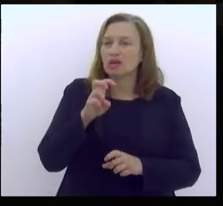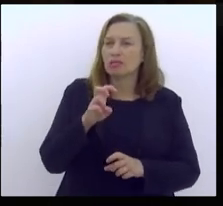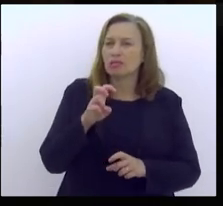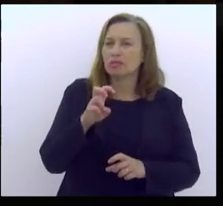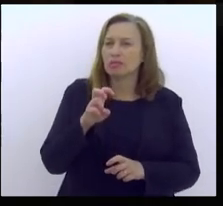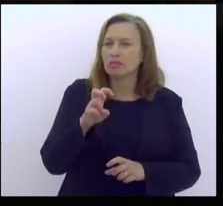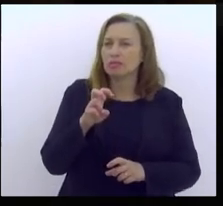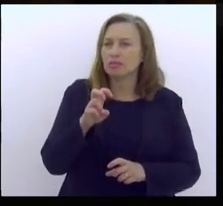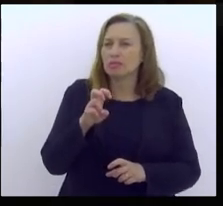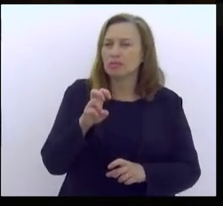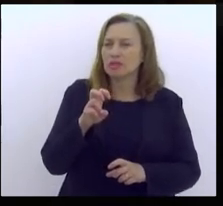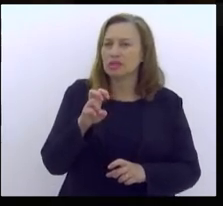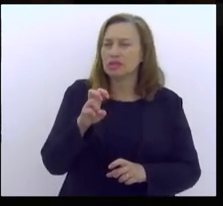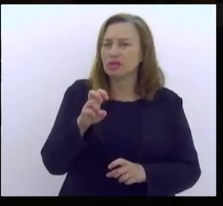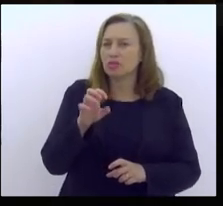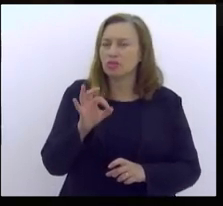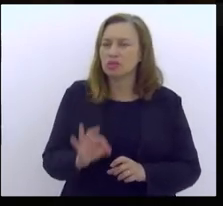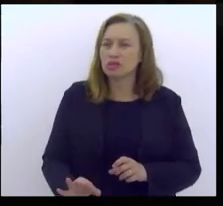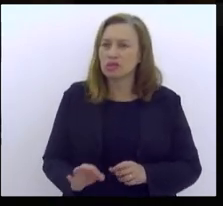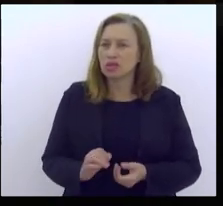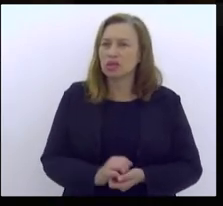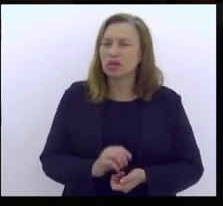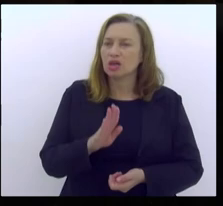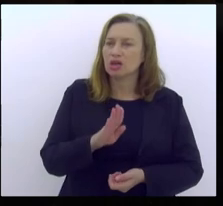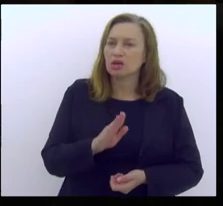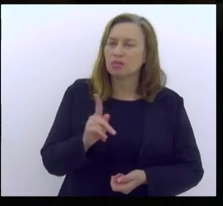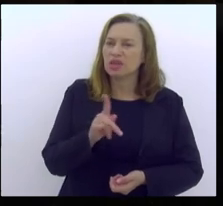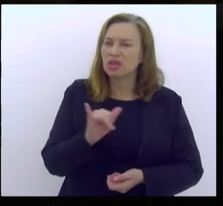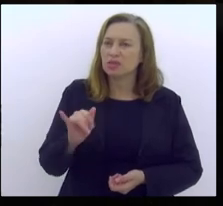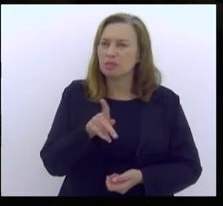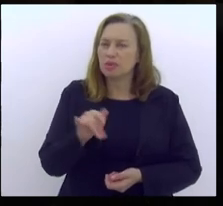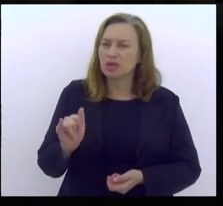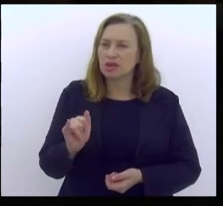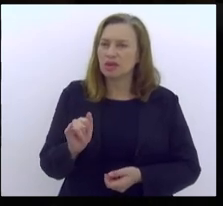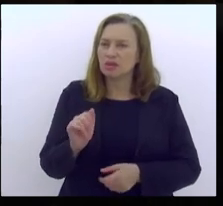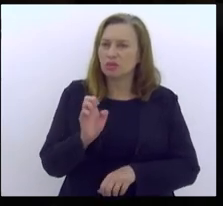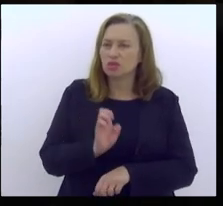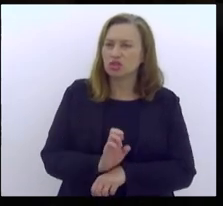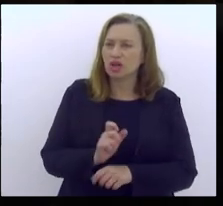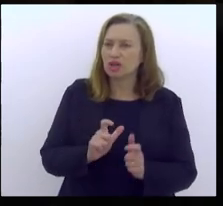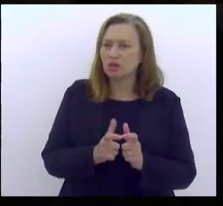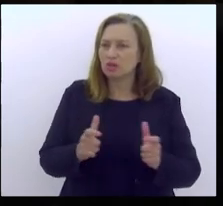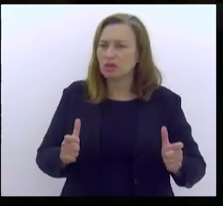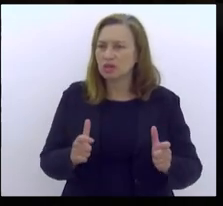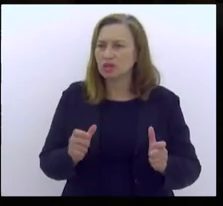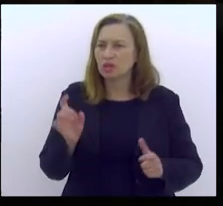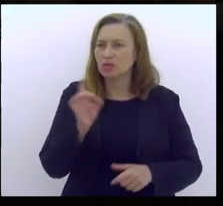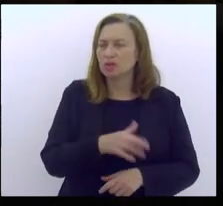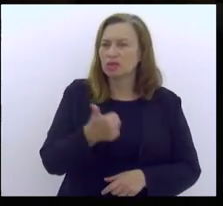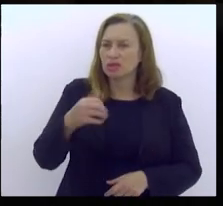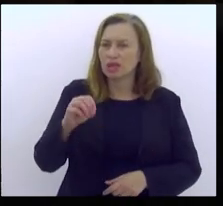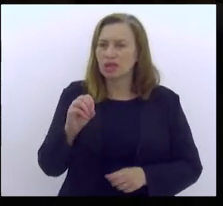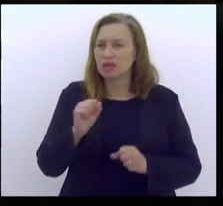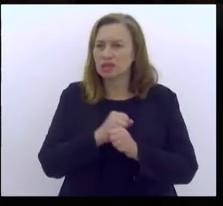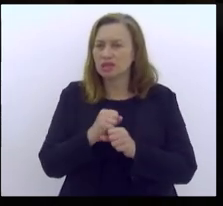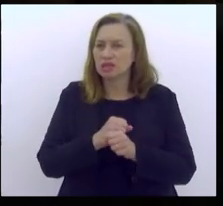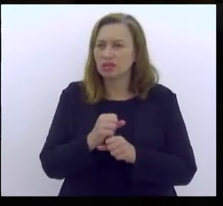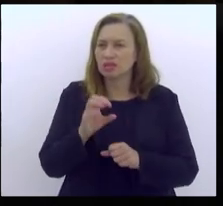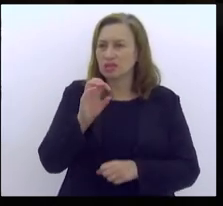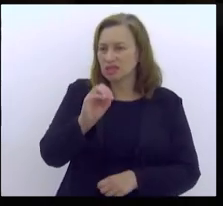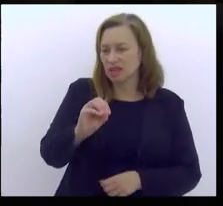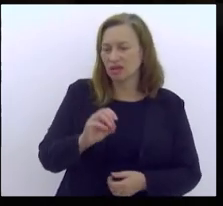0,5%. E o PIB do Estado, quanto cresceu nos últimos 10 anos? Não cresceu, foi